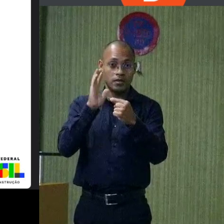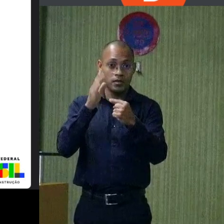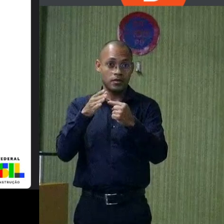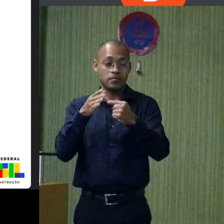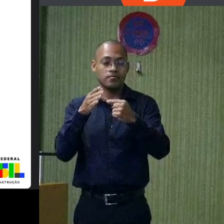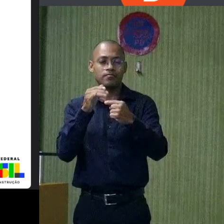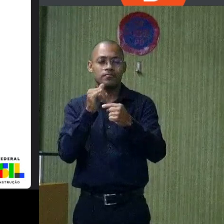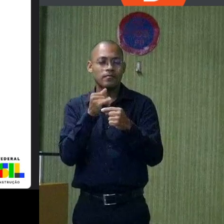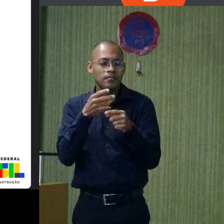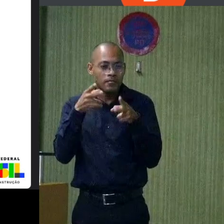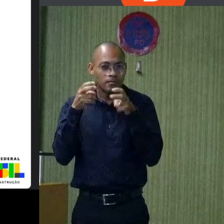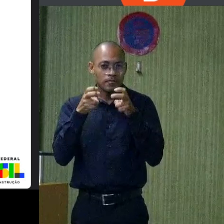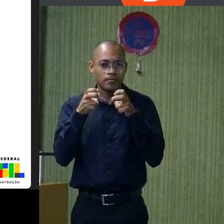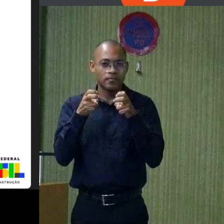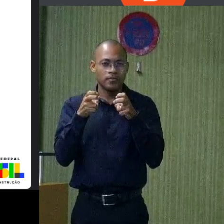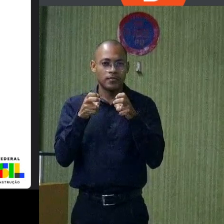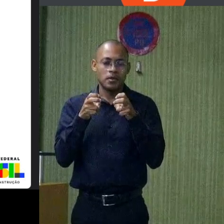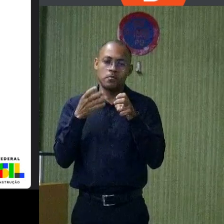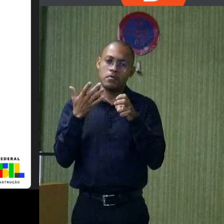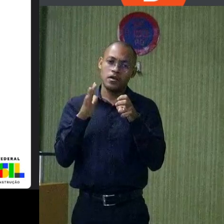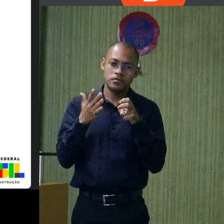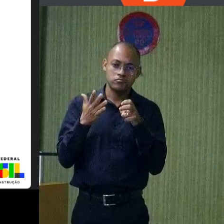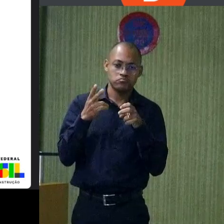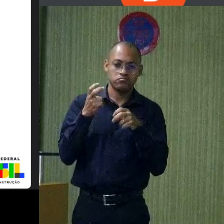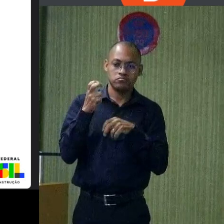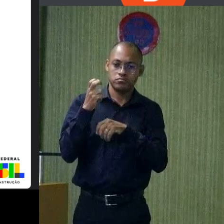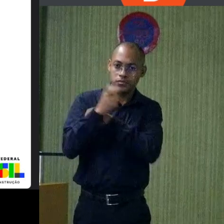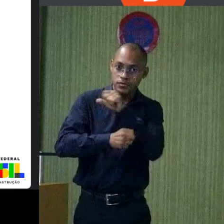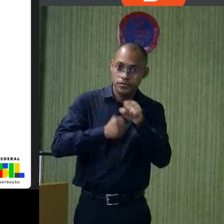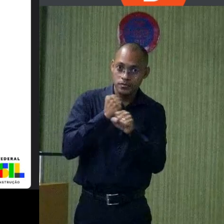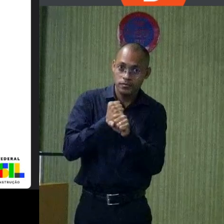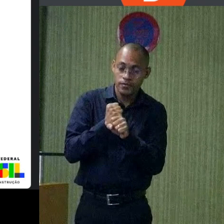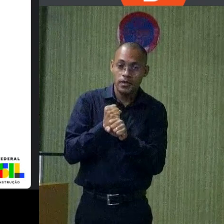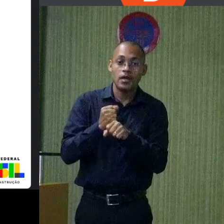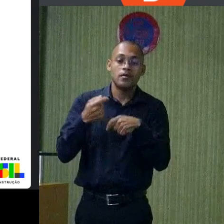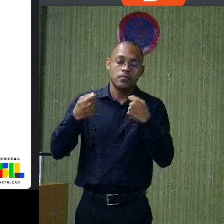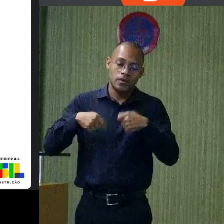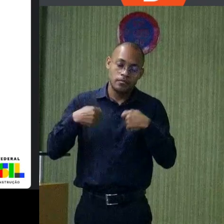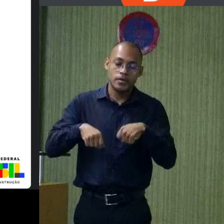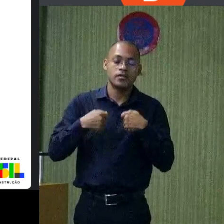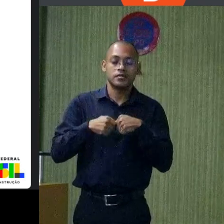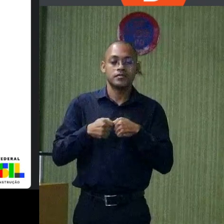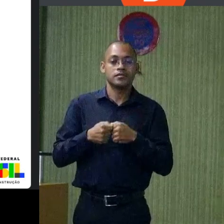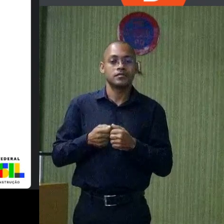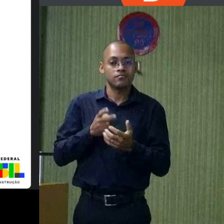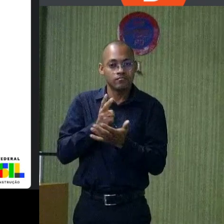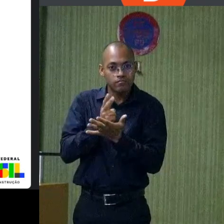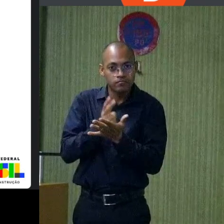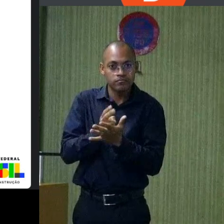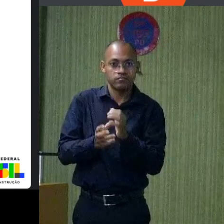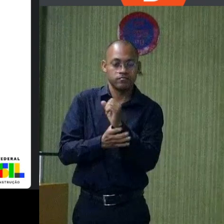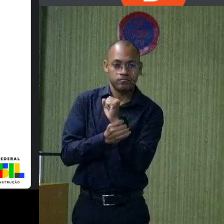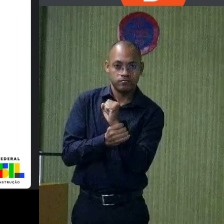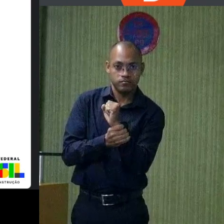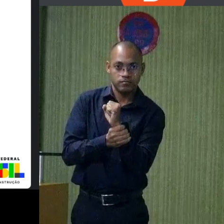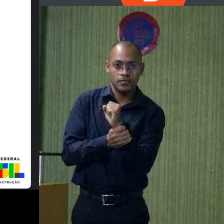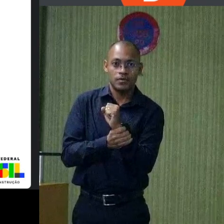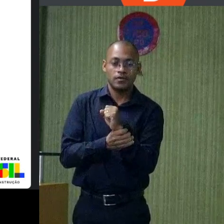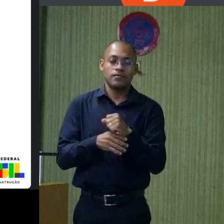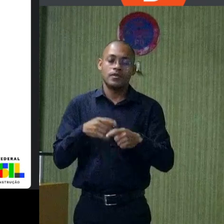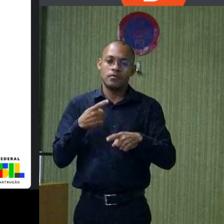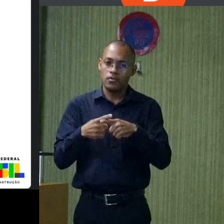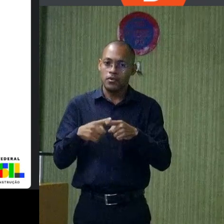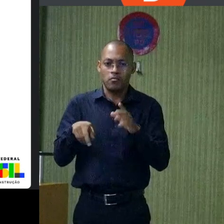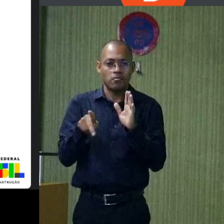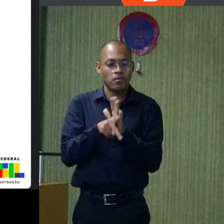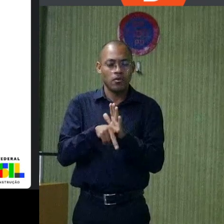no que cober no prazo de 5 anos né na forma de regulamento eh Isso é uma novidade o atual plano não